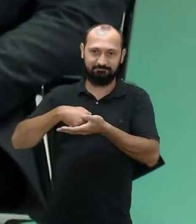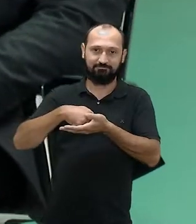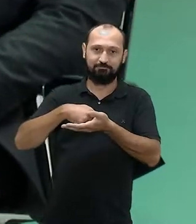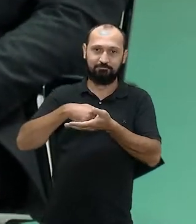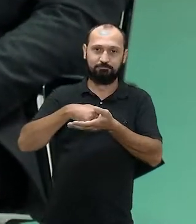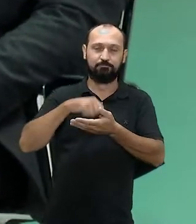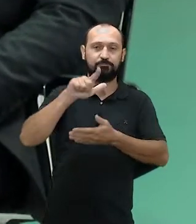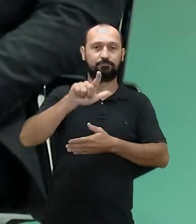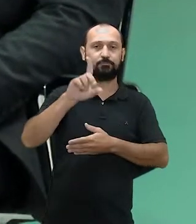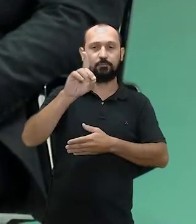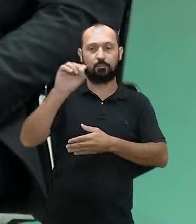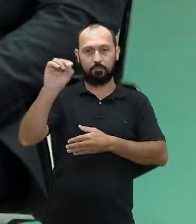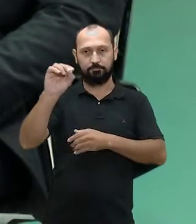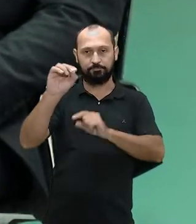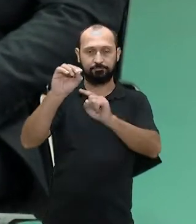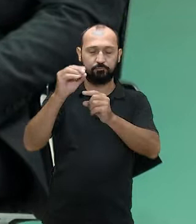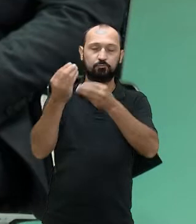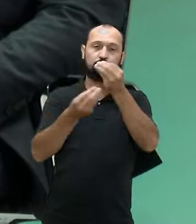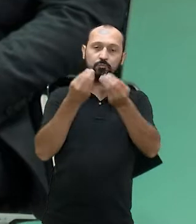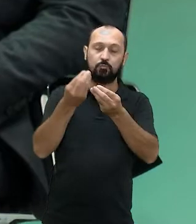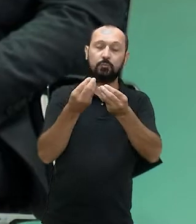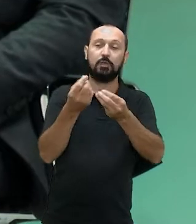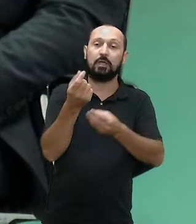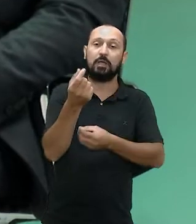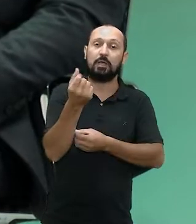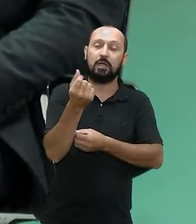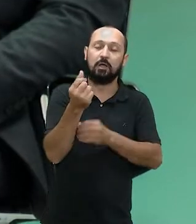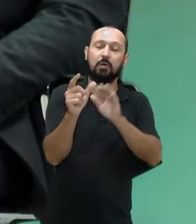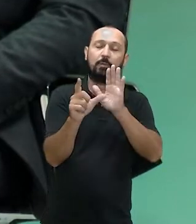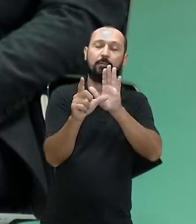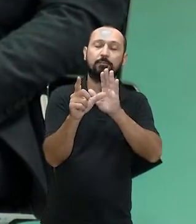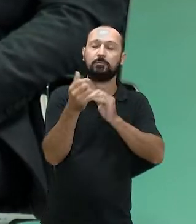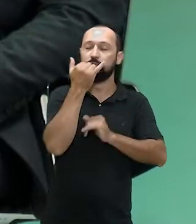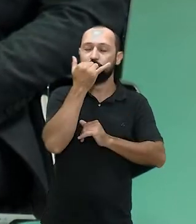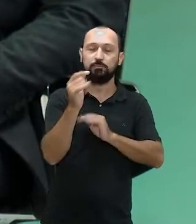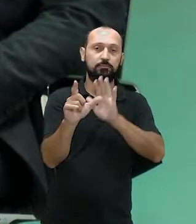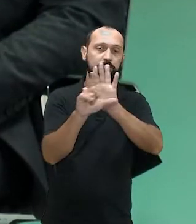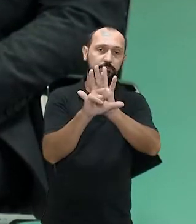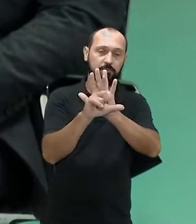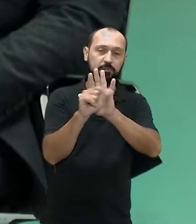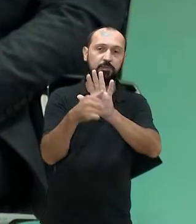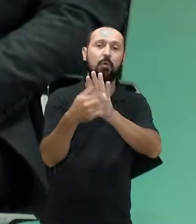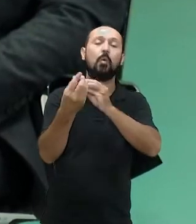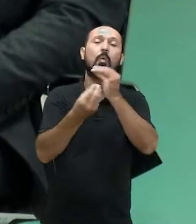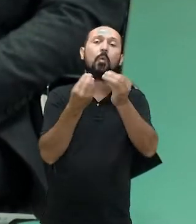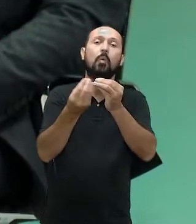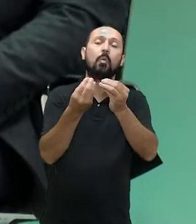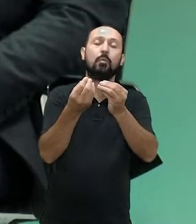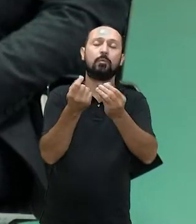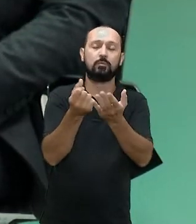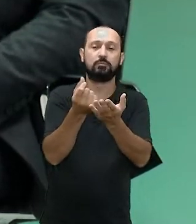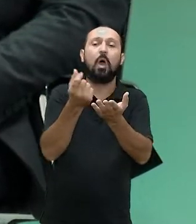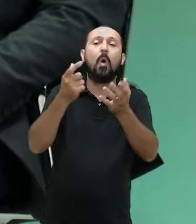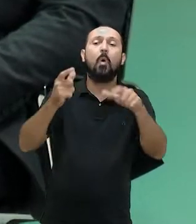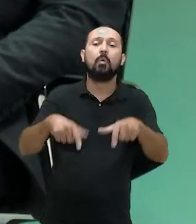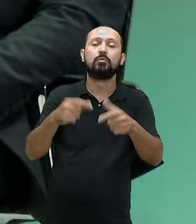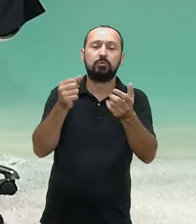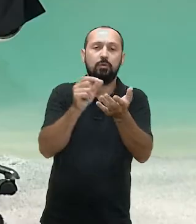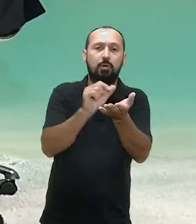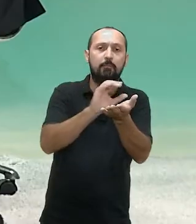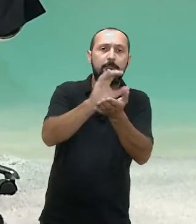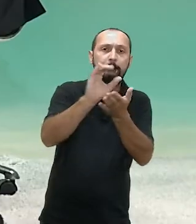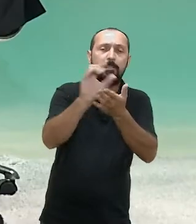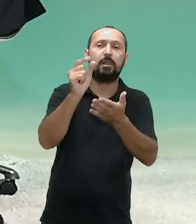a LDO traz o delineamento de como essas leis podem, quando uma lei orçamentária vai sair, os seus